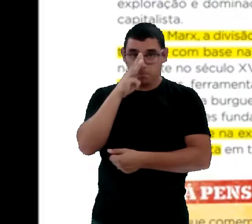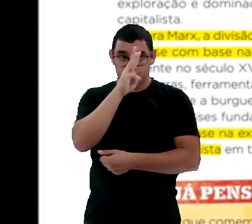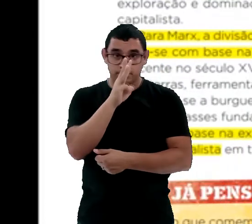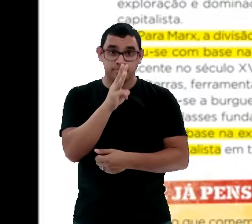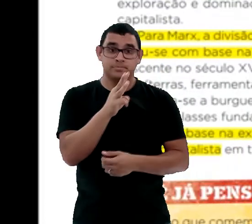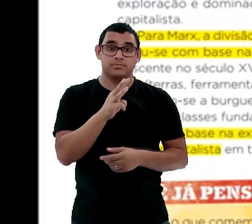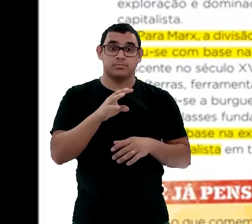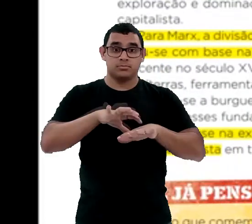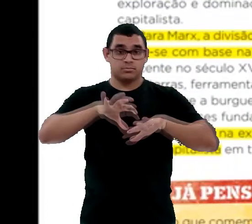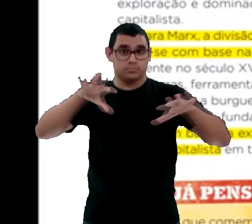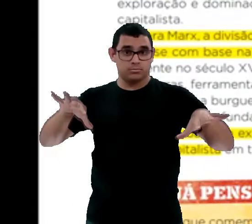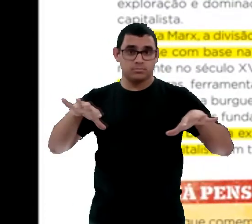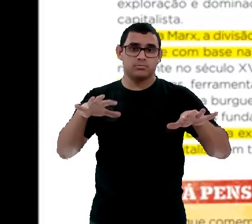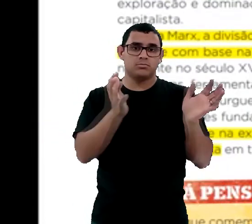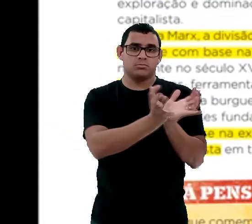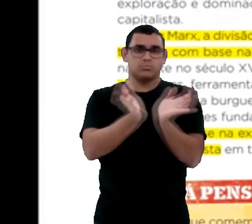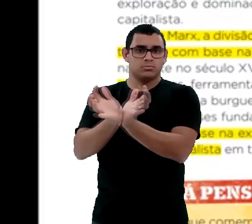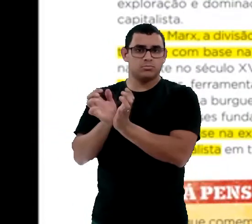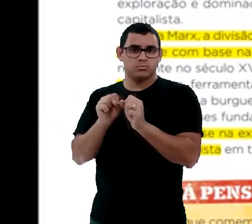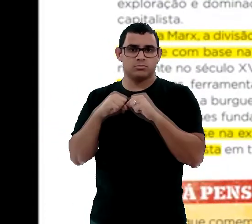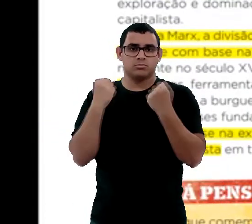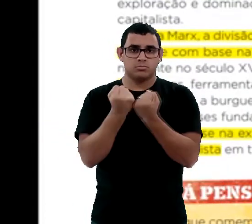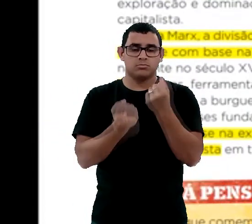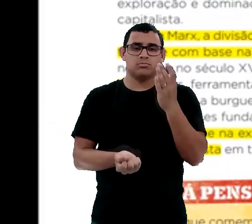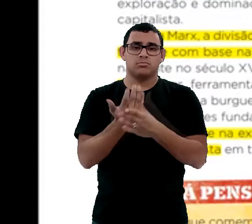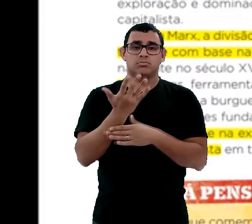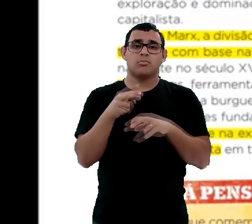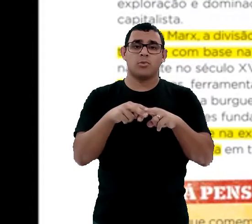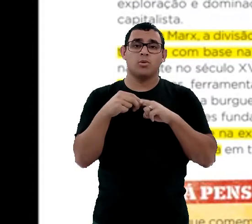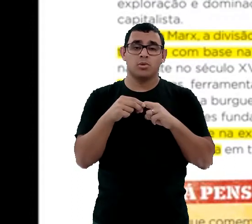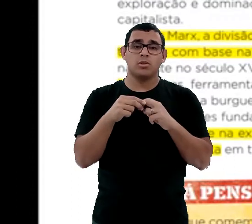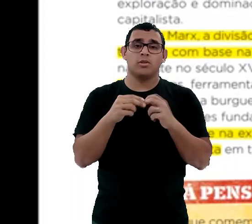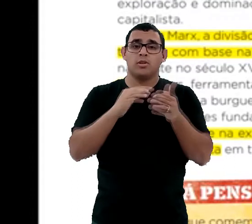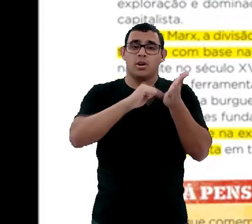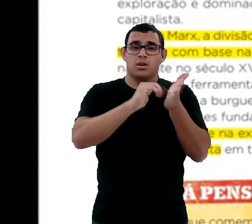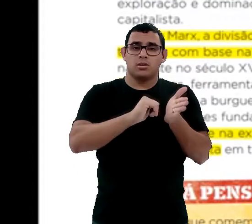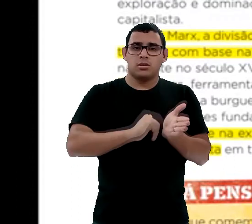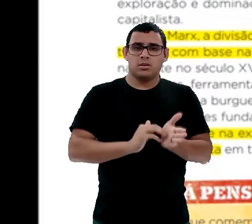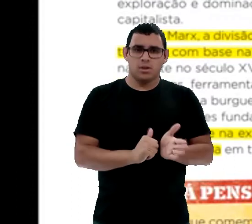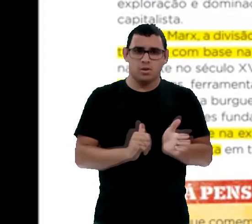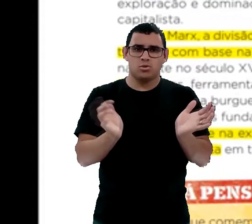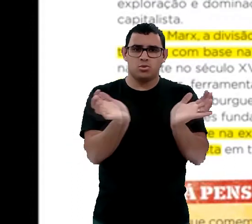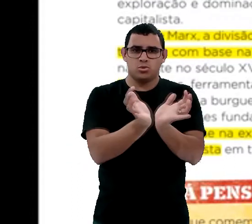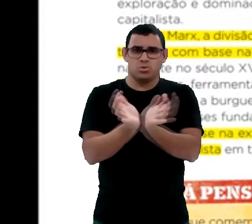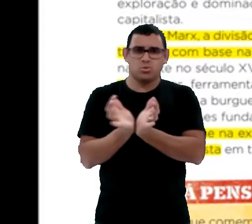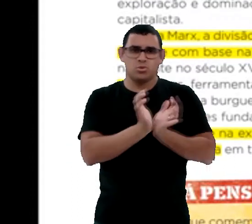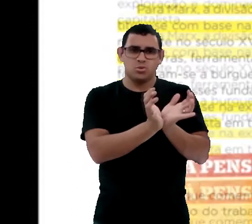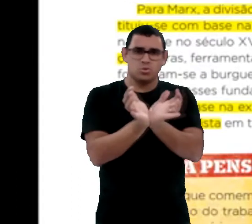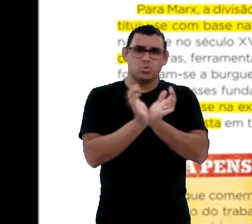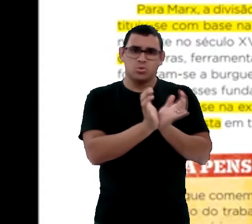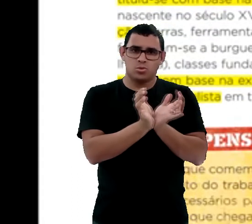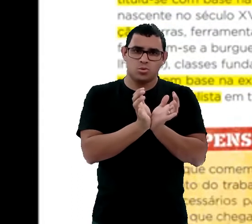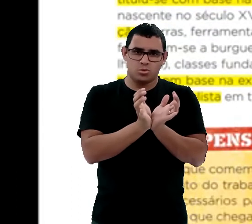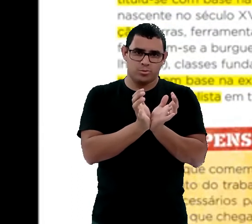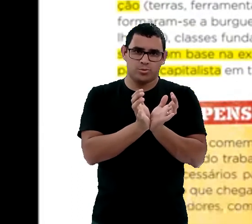relação entre empregador e trabalhador. Está lá no meio. Para Marx, a divisão em